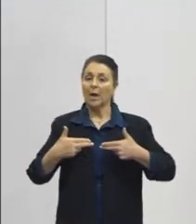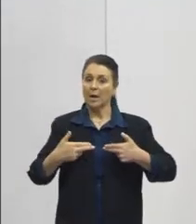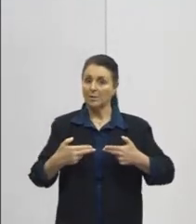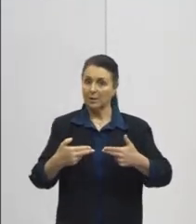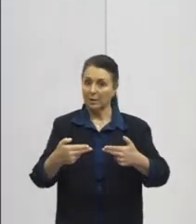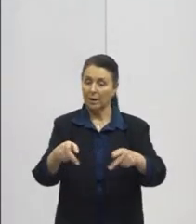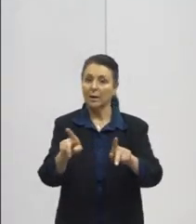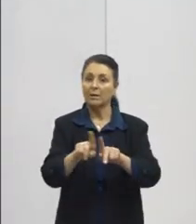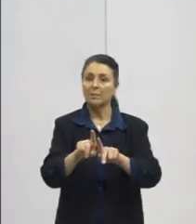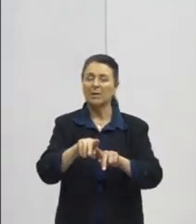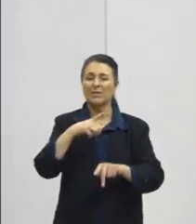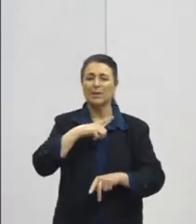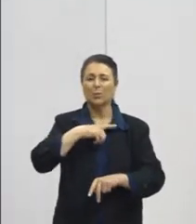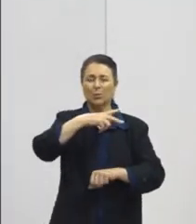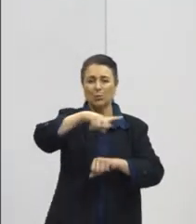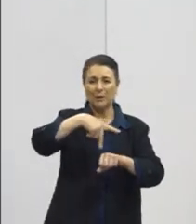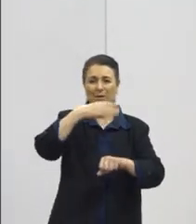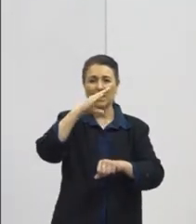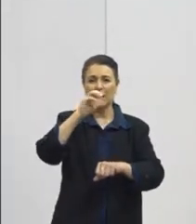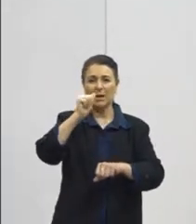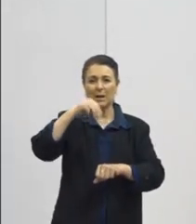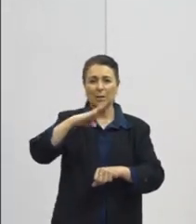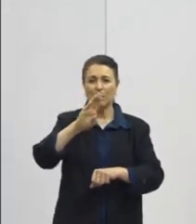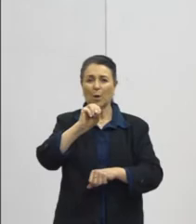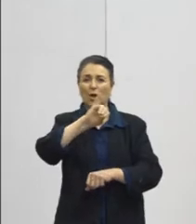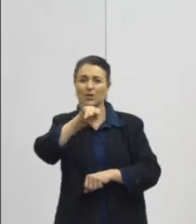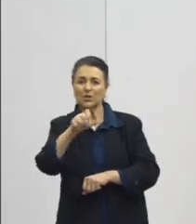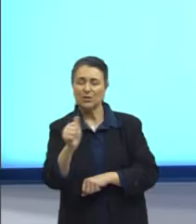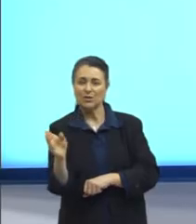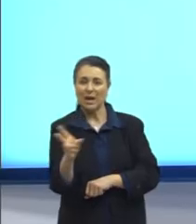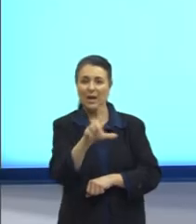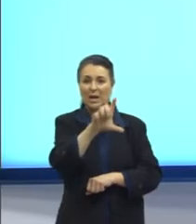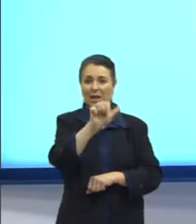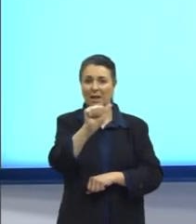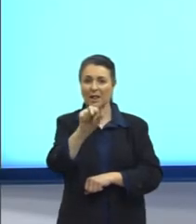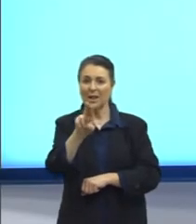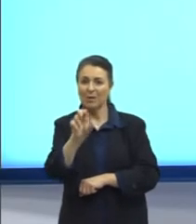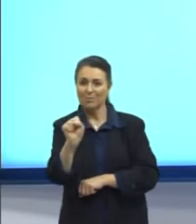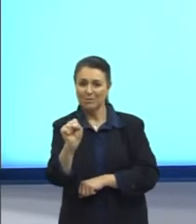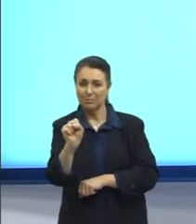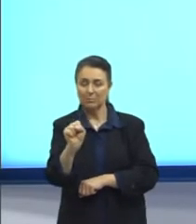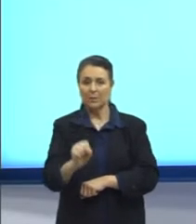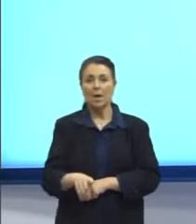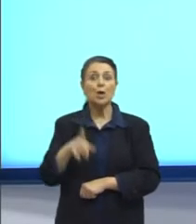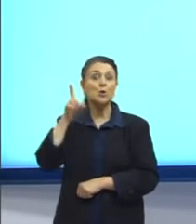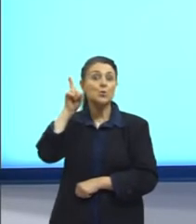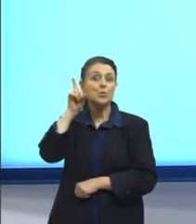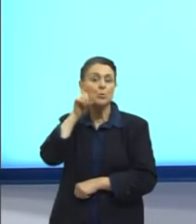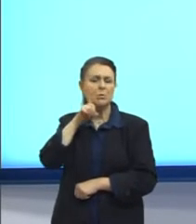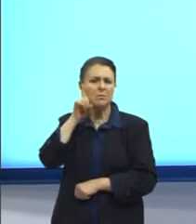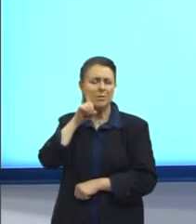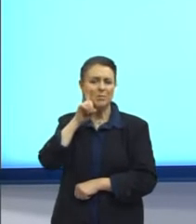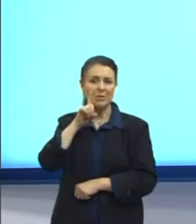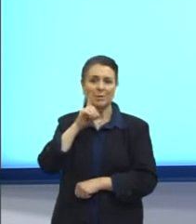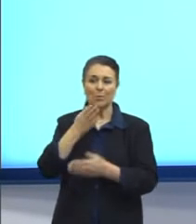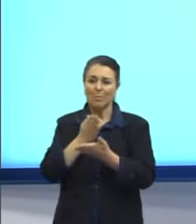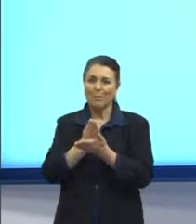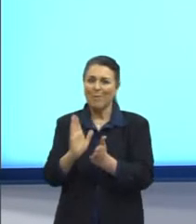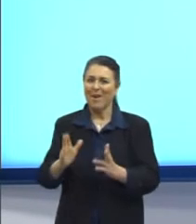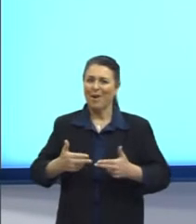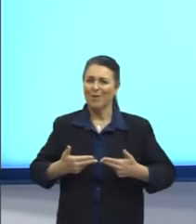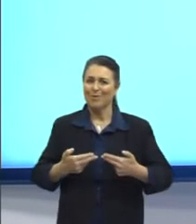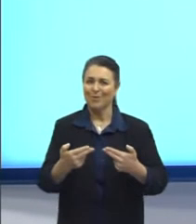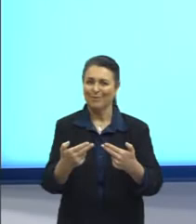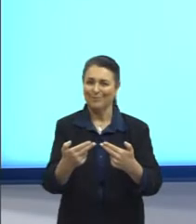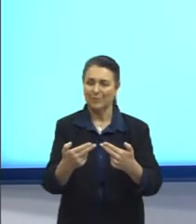o Camboja e o Laos Só que os Estados Unidos não é bem sucedido dessa guerra e essa guerra começa a ter